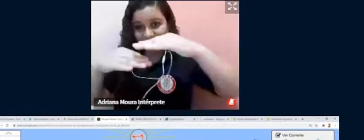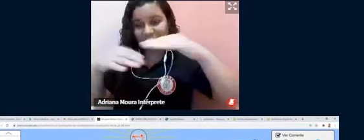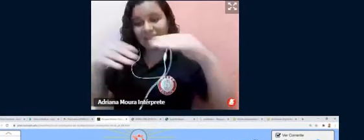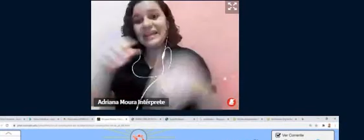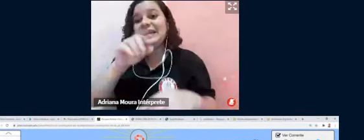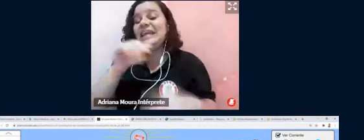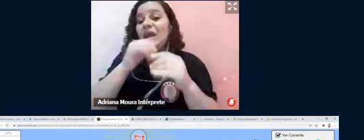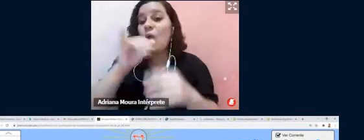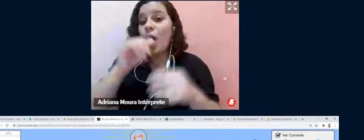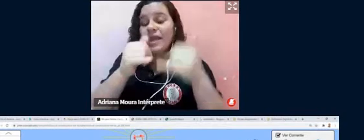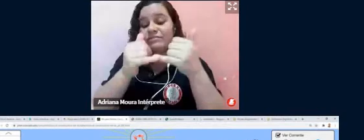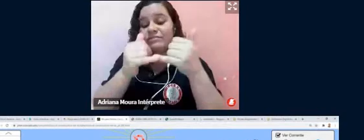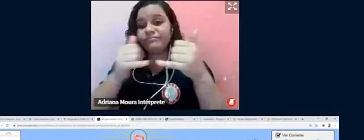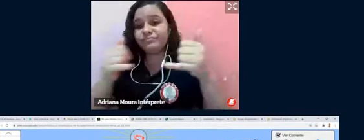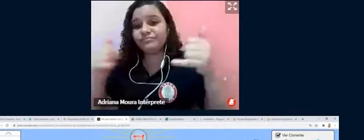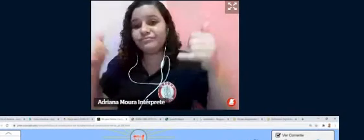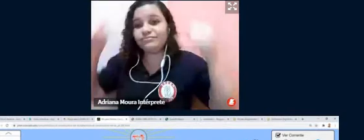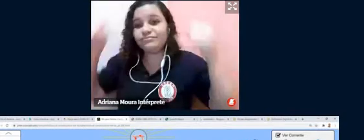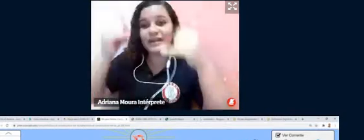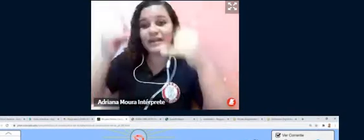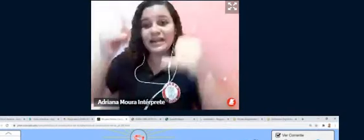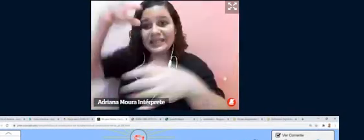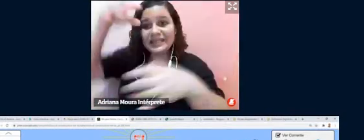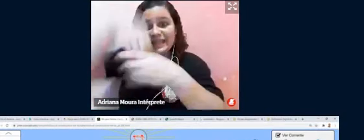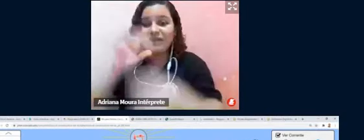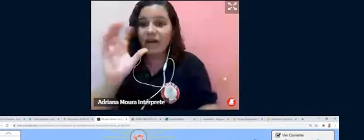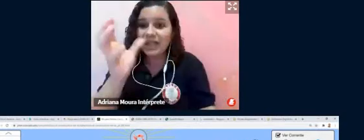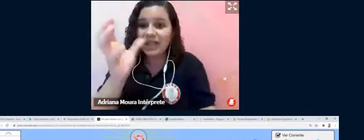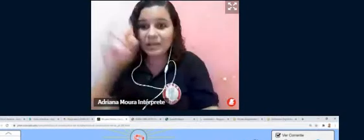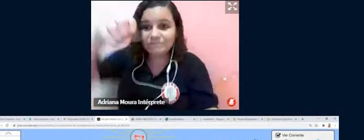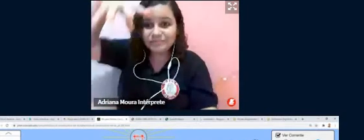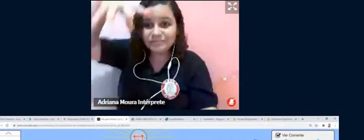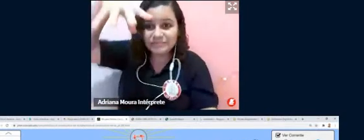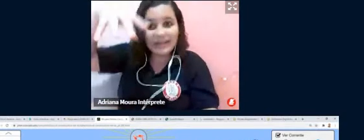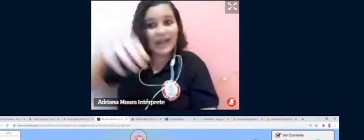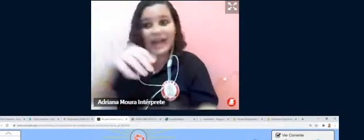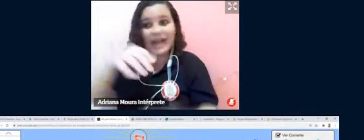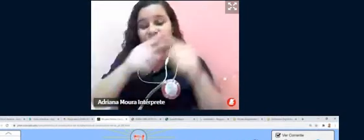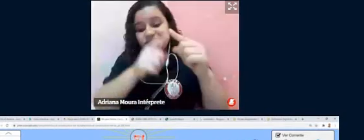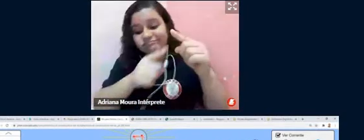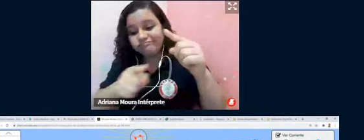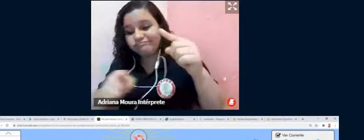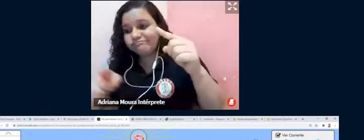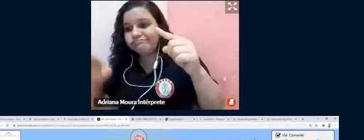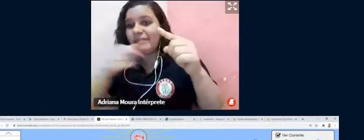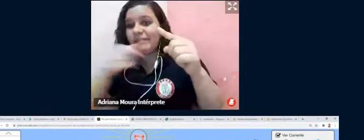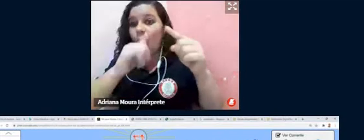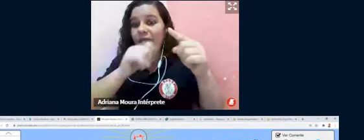passar pela lâmpada e acender a lâmpada, ela chega aqui, passa por dentro